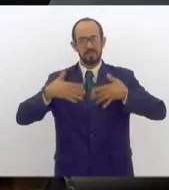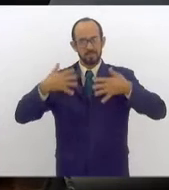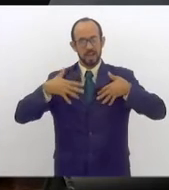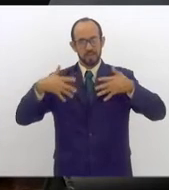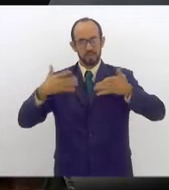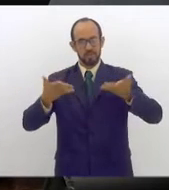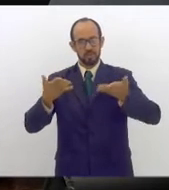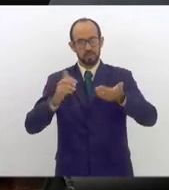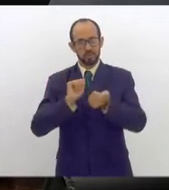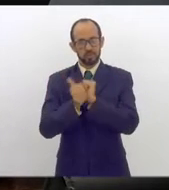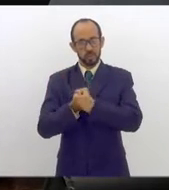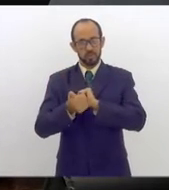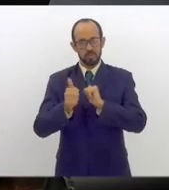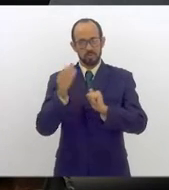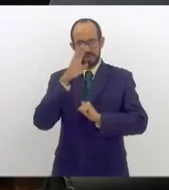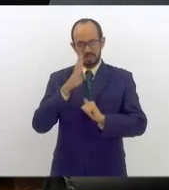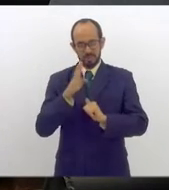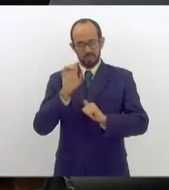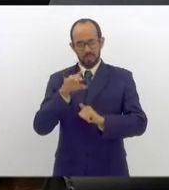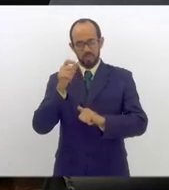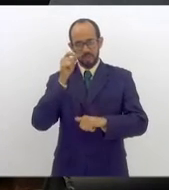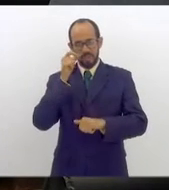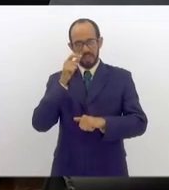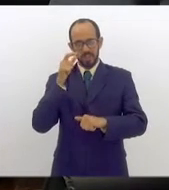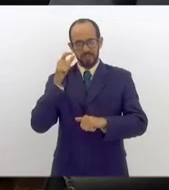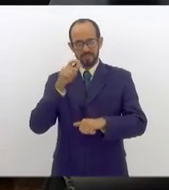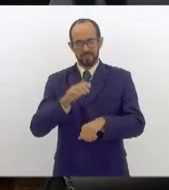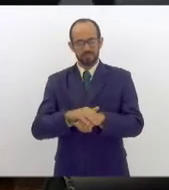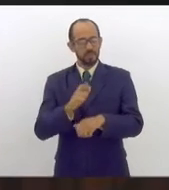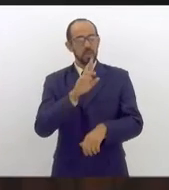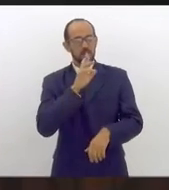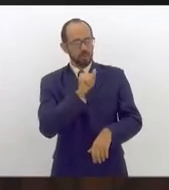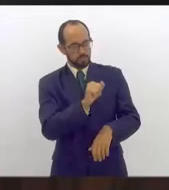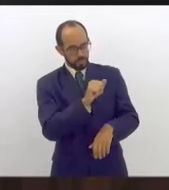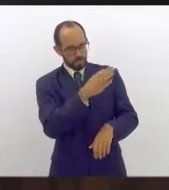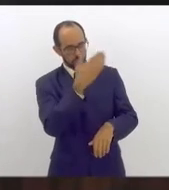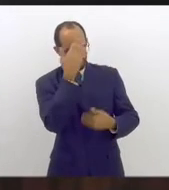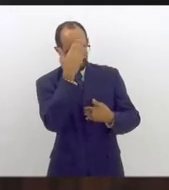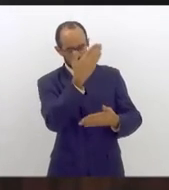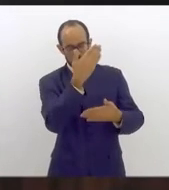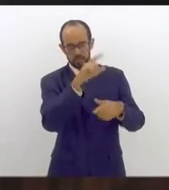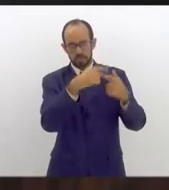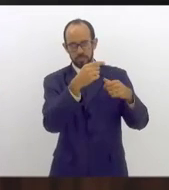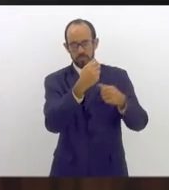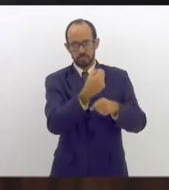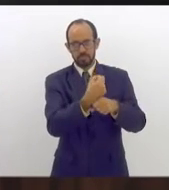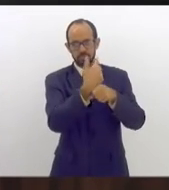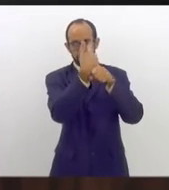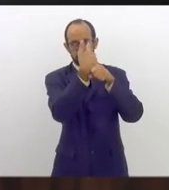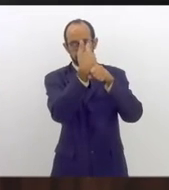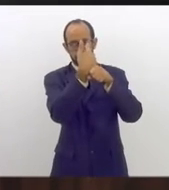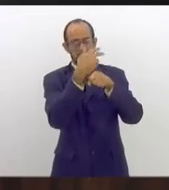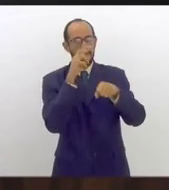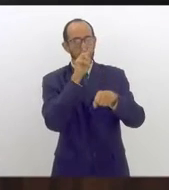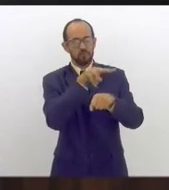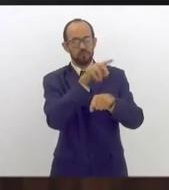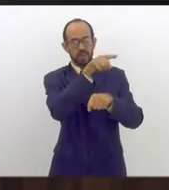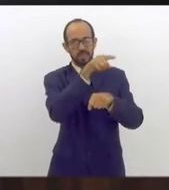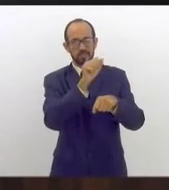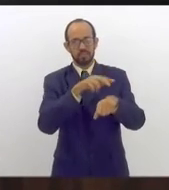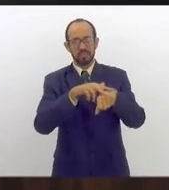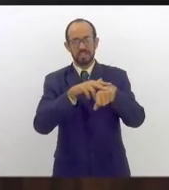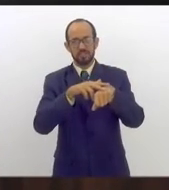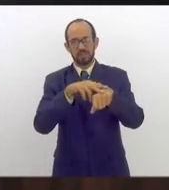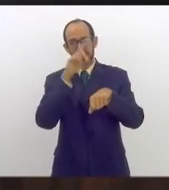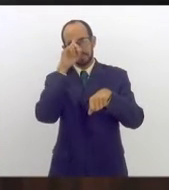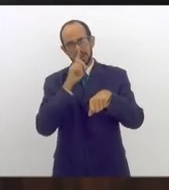só para ficar atento. Obrigada, deputado Rodrigo Amorim. Depois abre sua tela para ver se você está vestido de verde e amarelo.